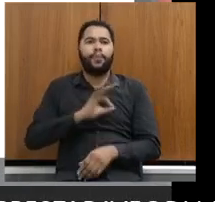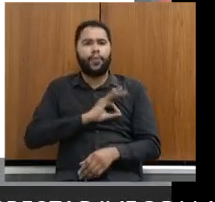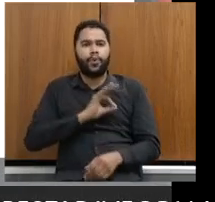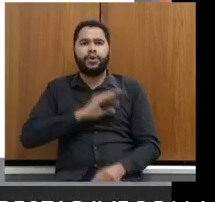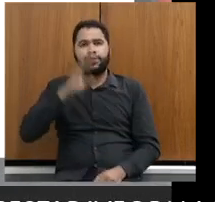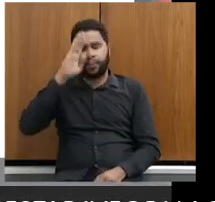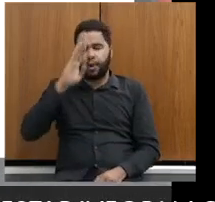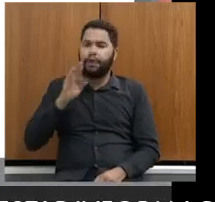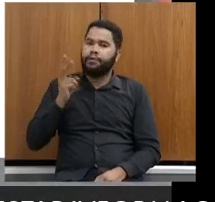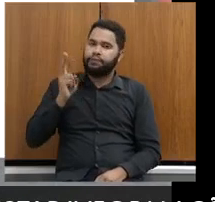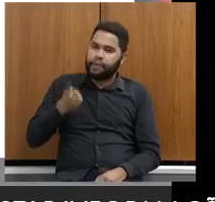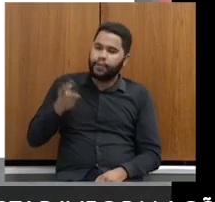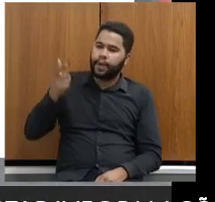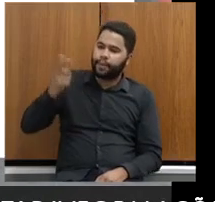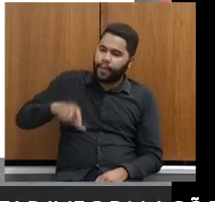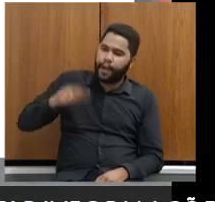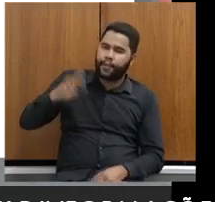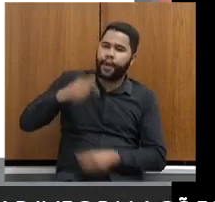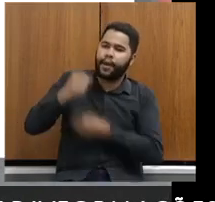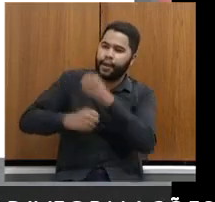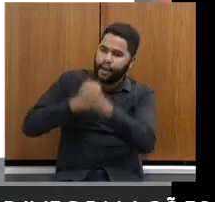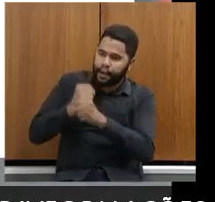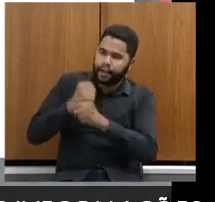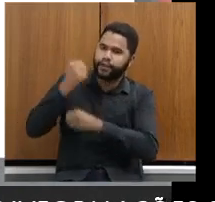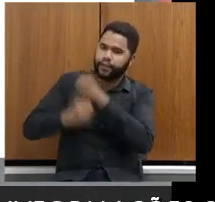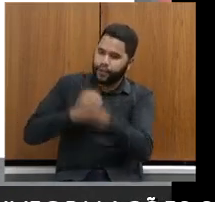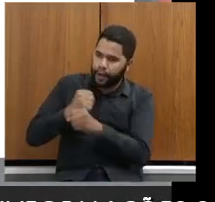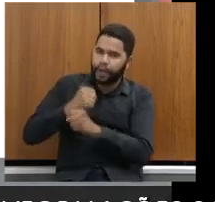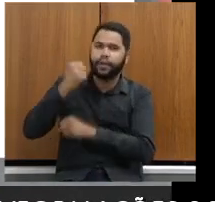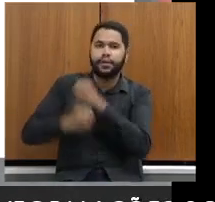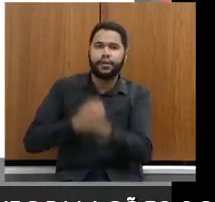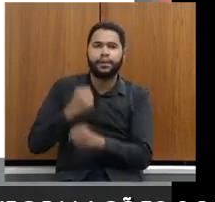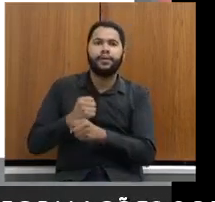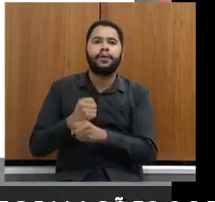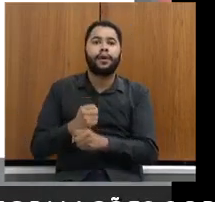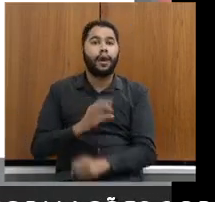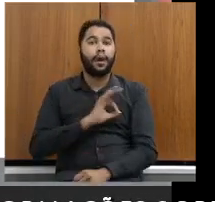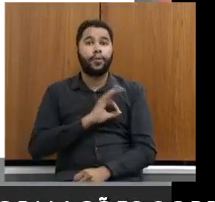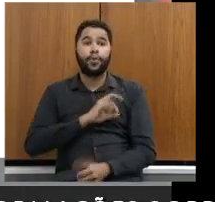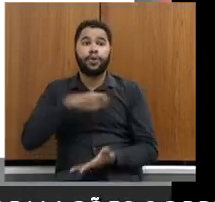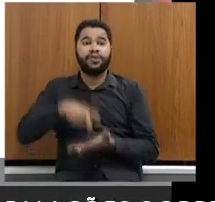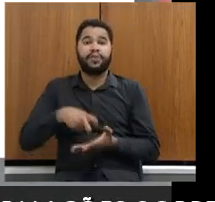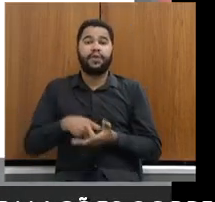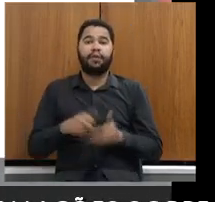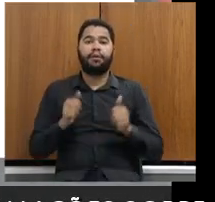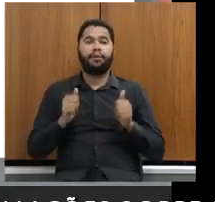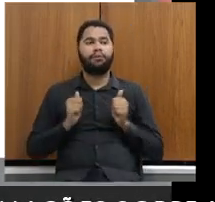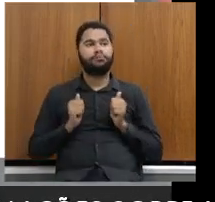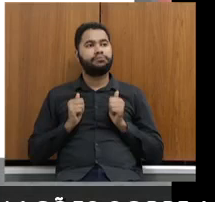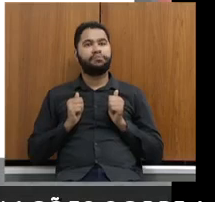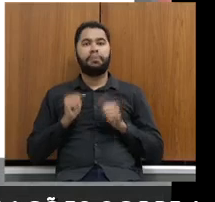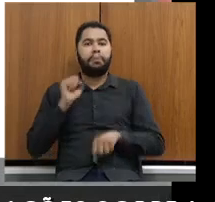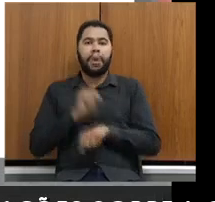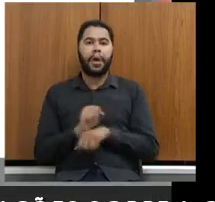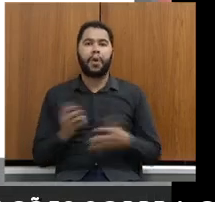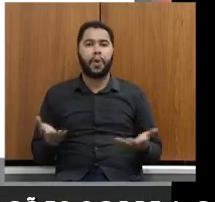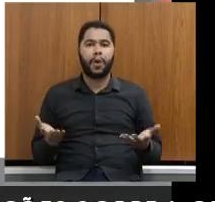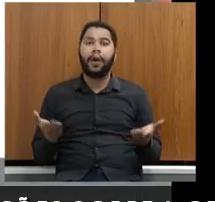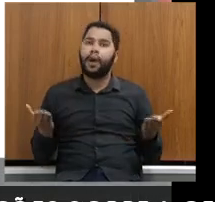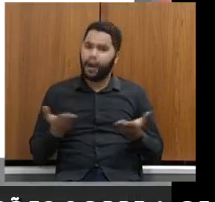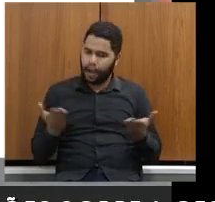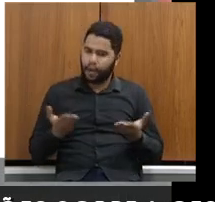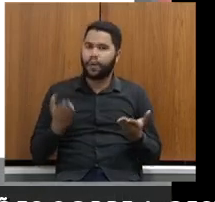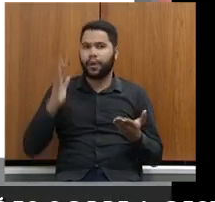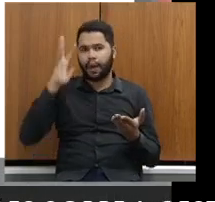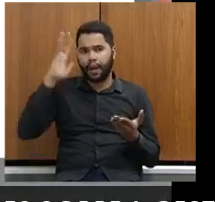renovar é sempre renovando anualmente seus quadros a polícia militar a polícia penal está de boa então a para A